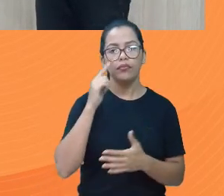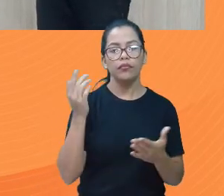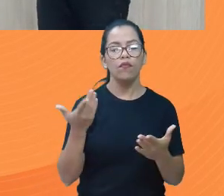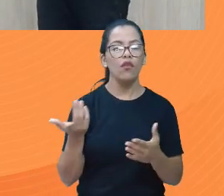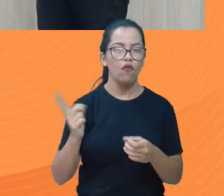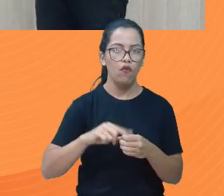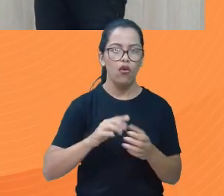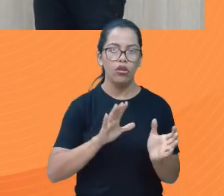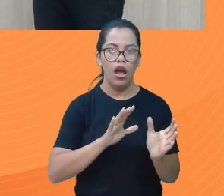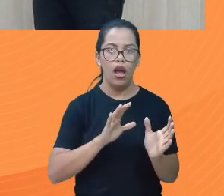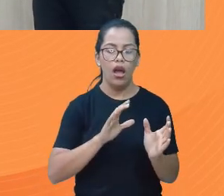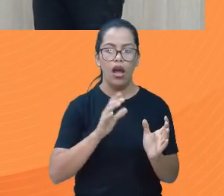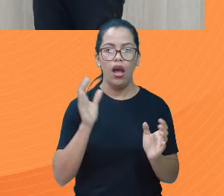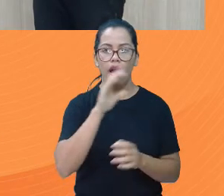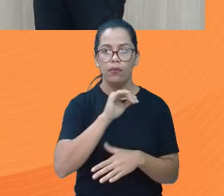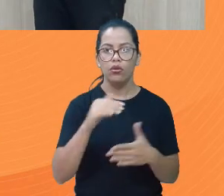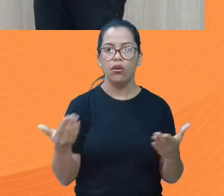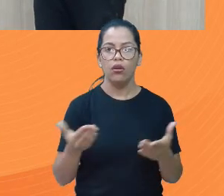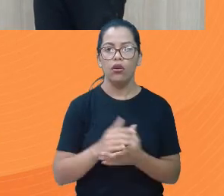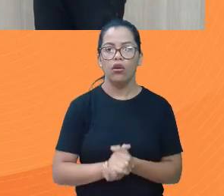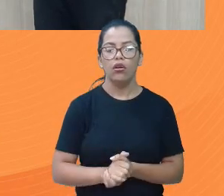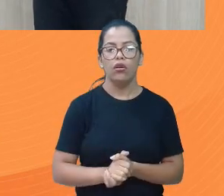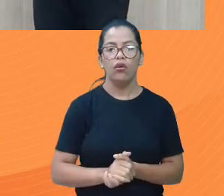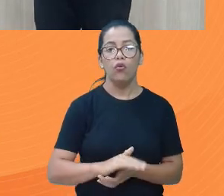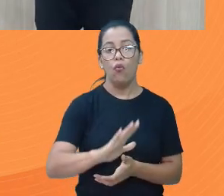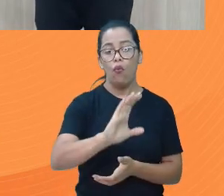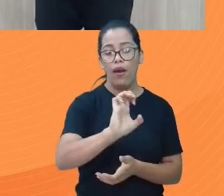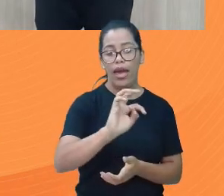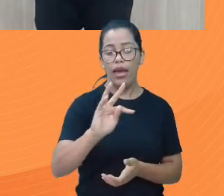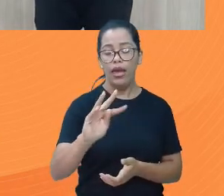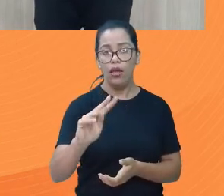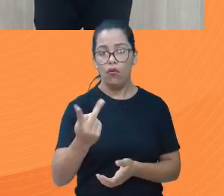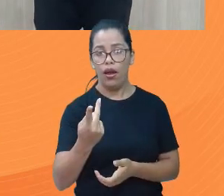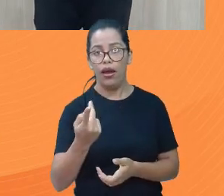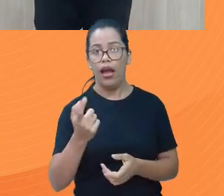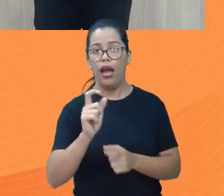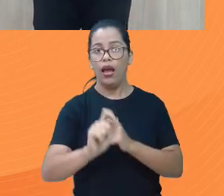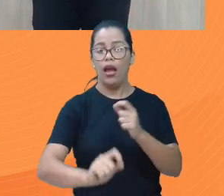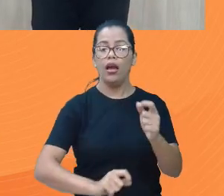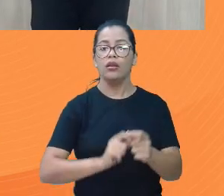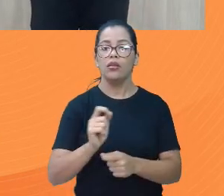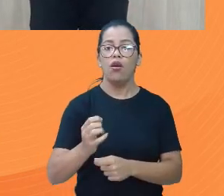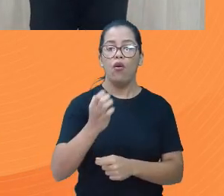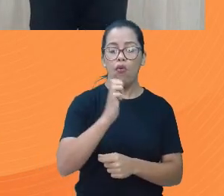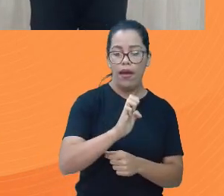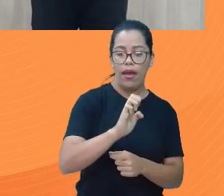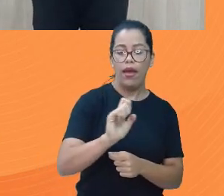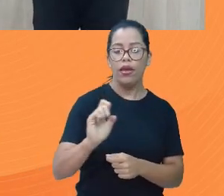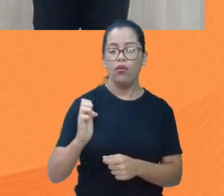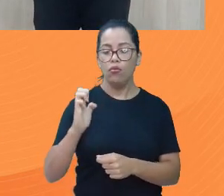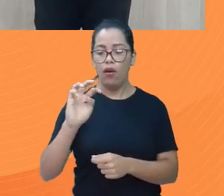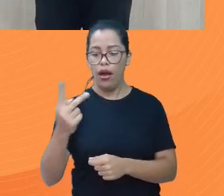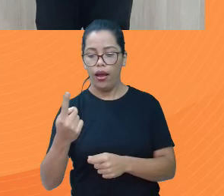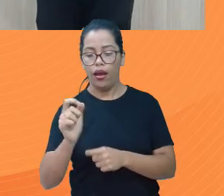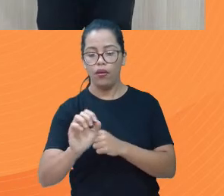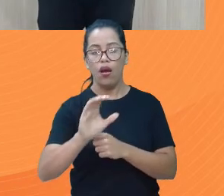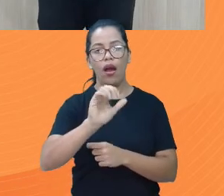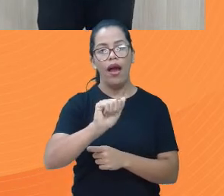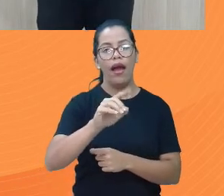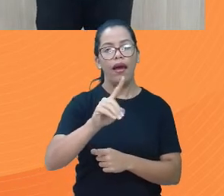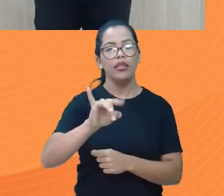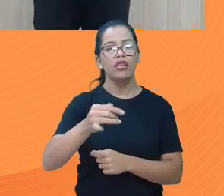voltar rapidinho aqui, ó. Nota que o ângulo E e o ângulo H, eles são adjacentes. E na nossa primeira aula, a gente verificou que os